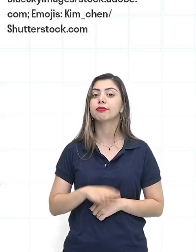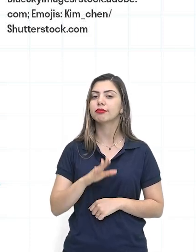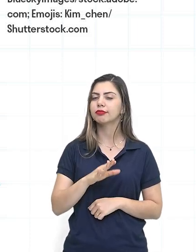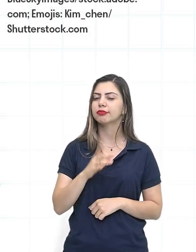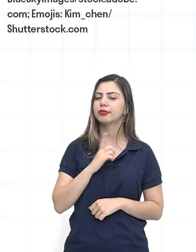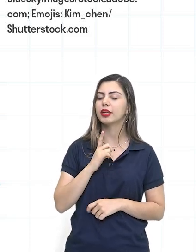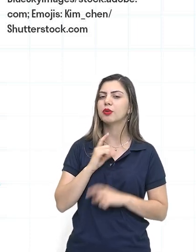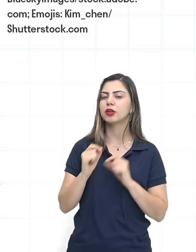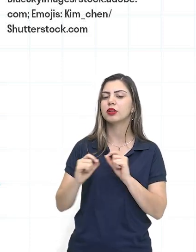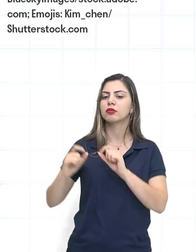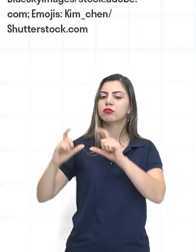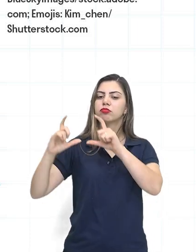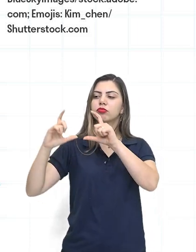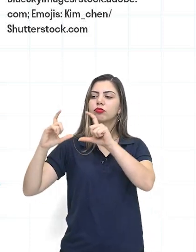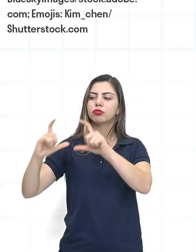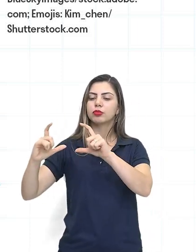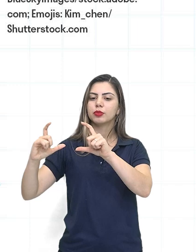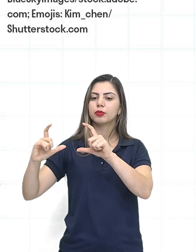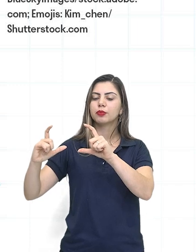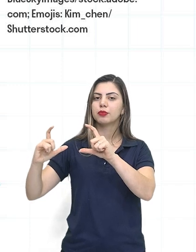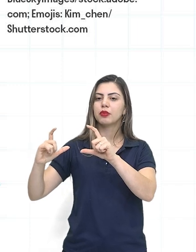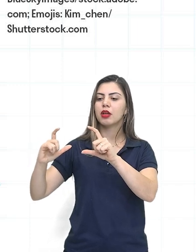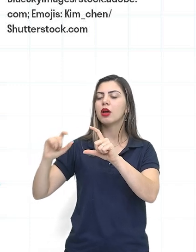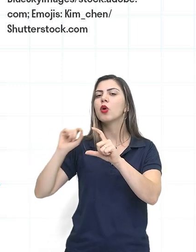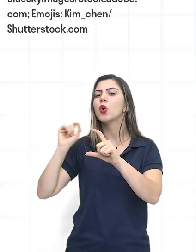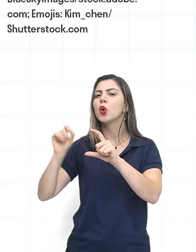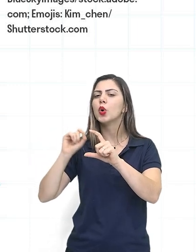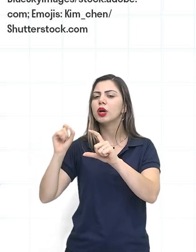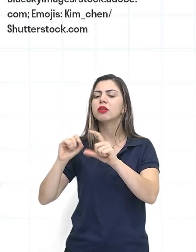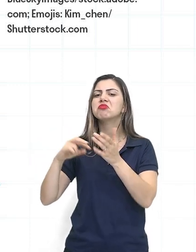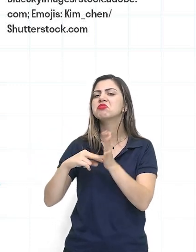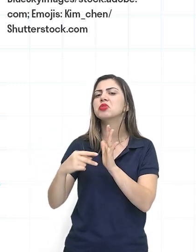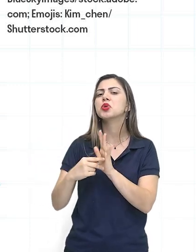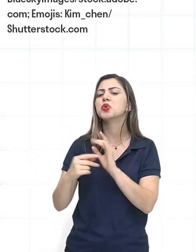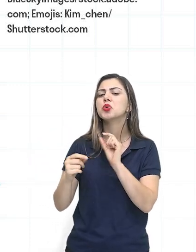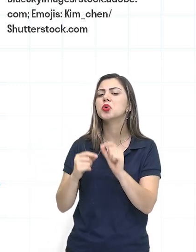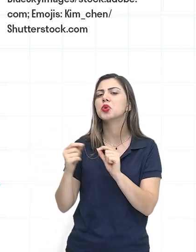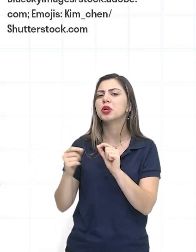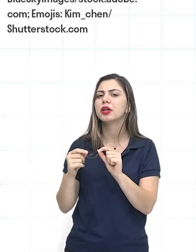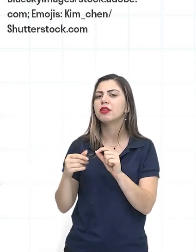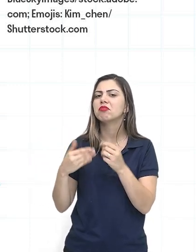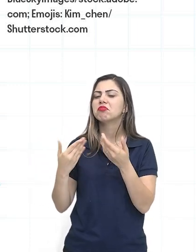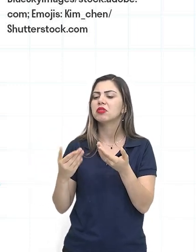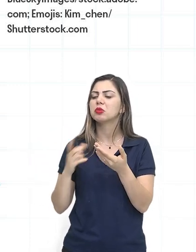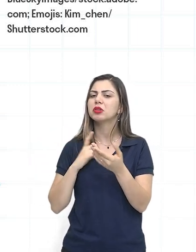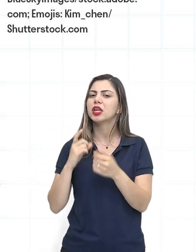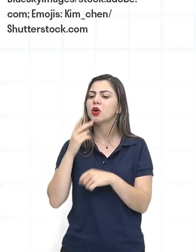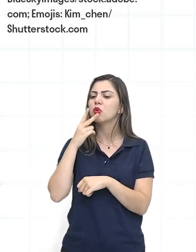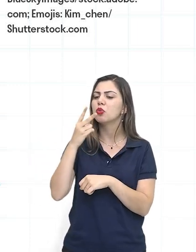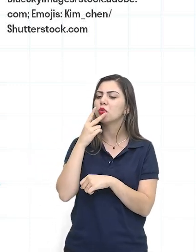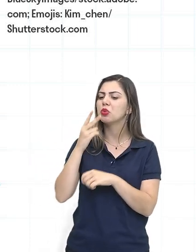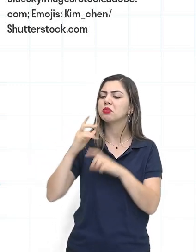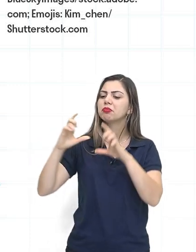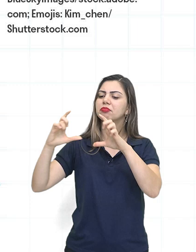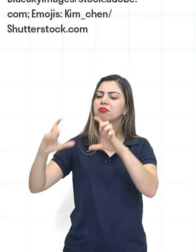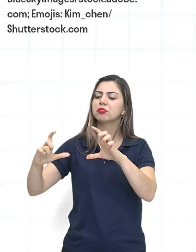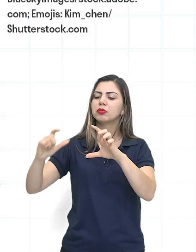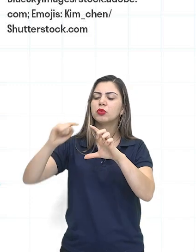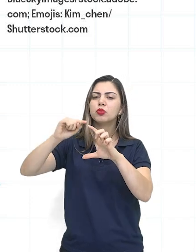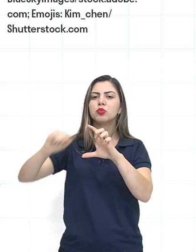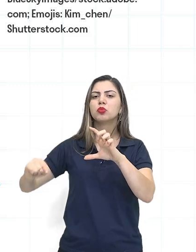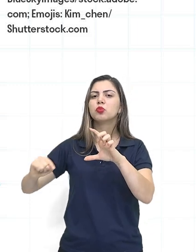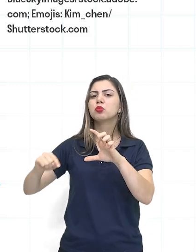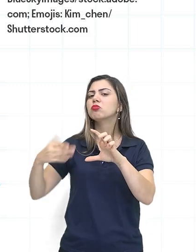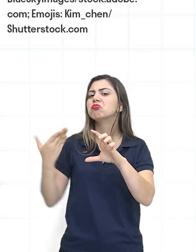esse círculo, né, com o sinal cortado, né, em cima de um cigarro, como vocês estão vendo aí,